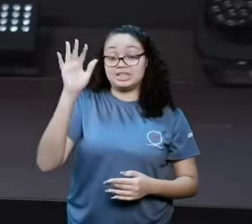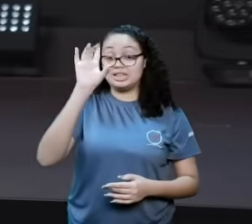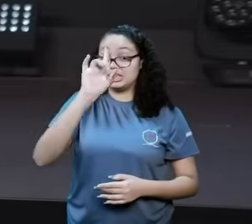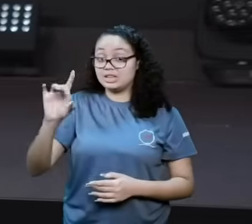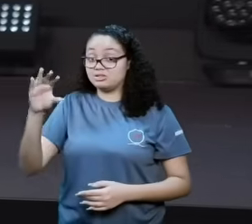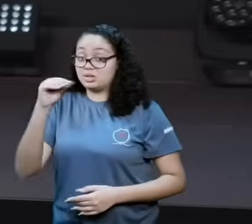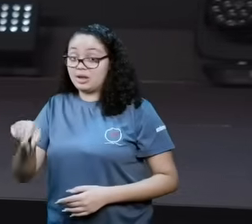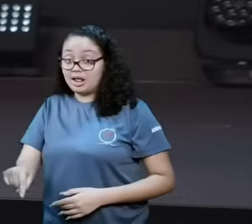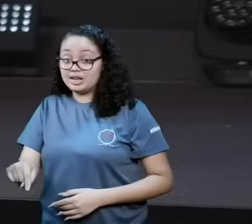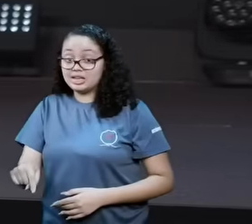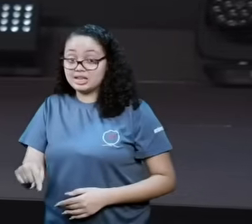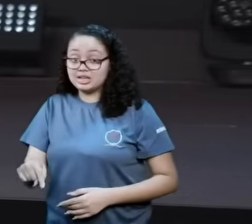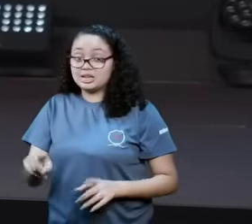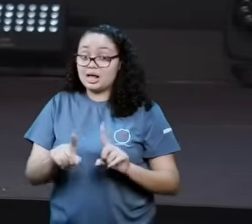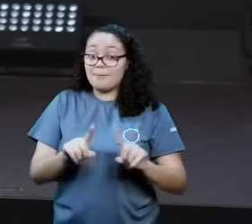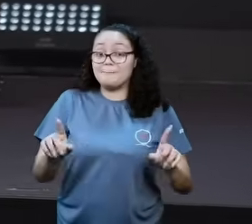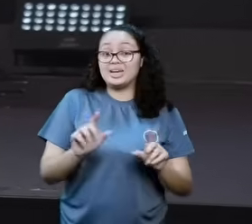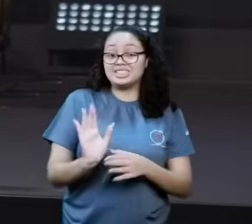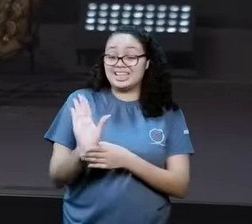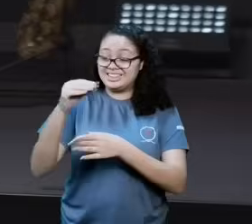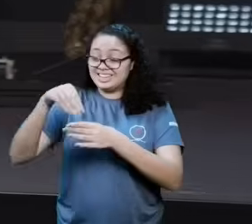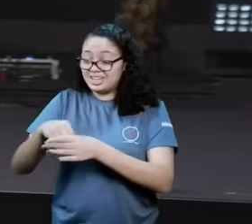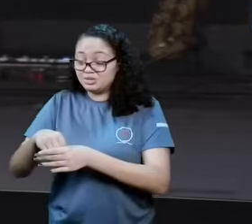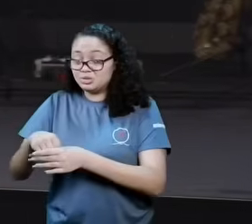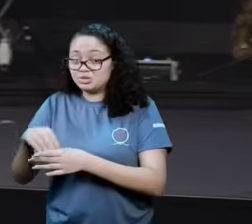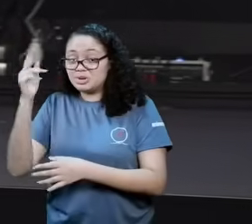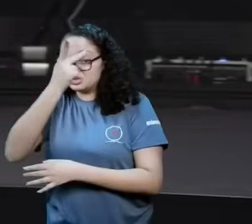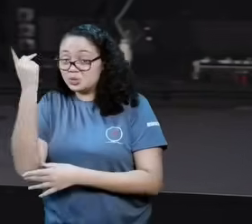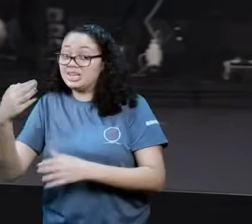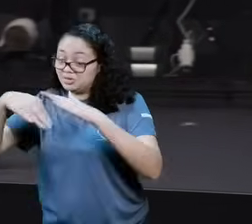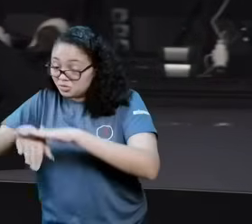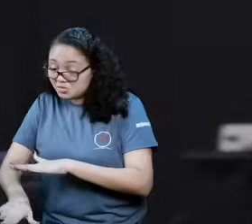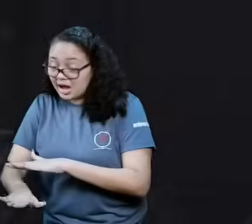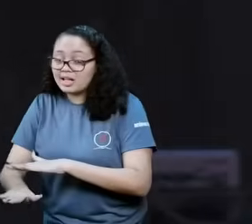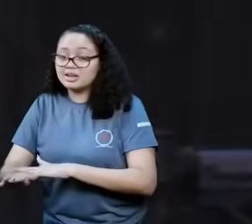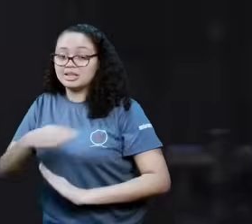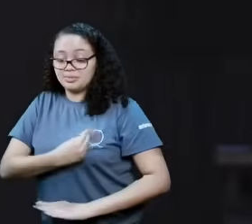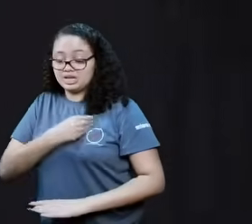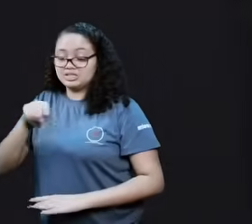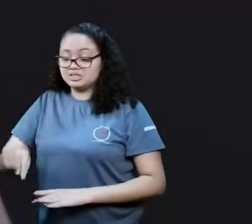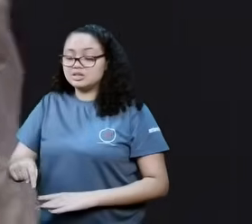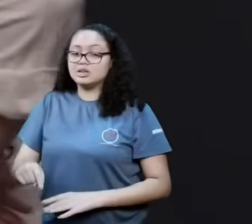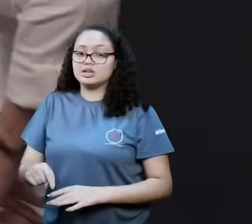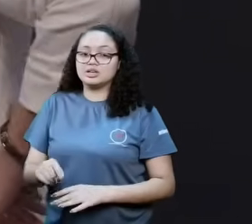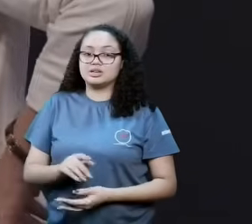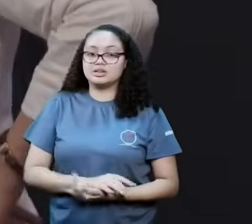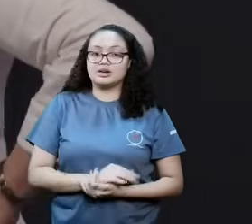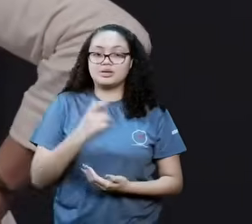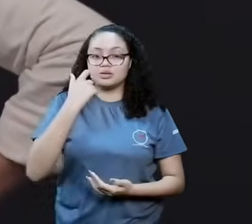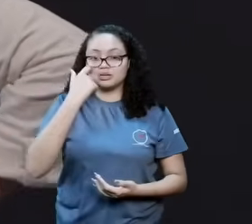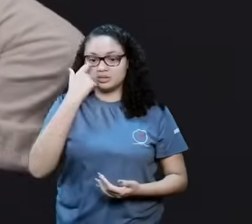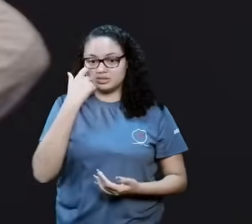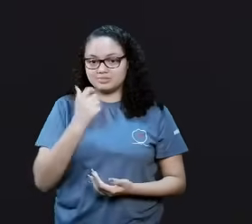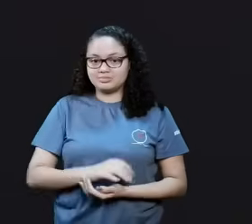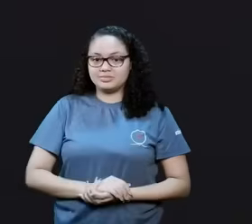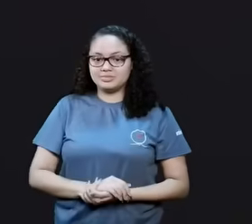mas está em alguém que está no vale. Alguém entendeu? Então vamos lá, ele não está no vale, mas ele está